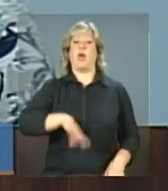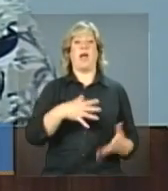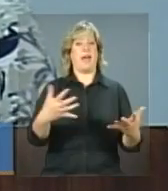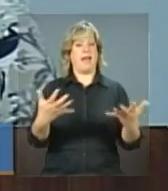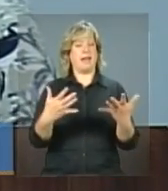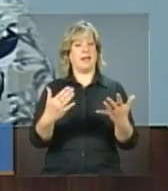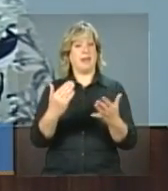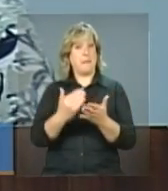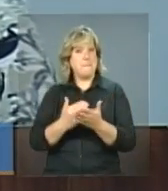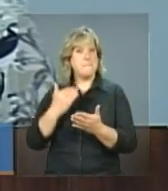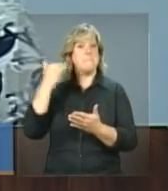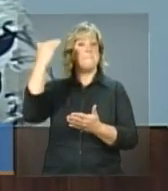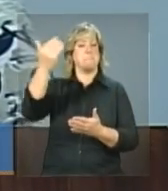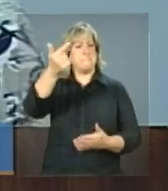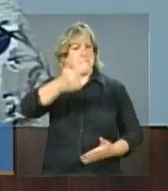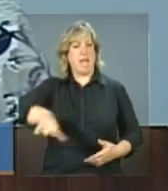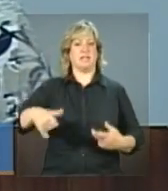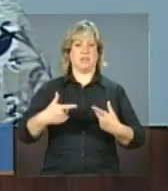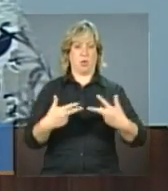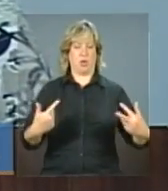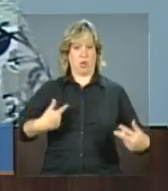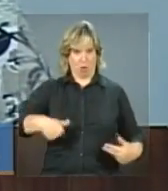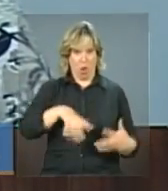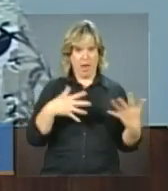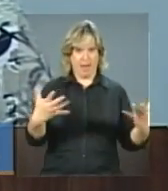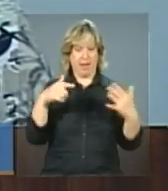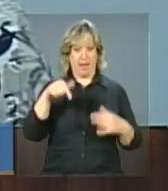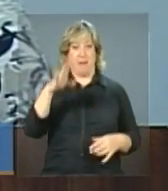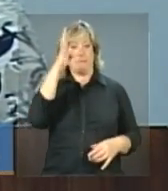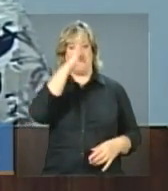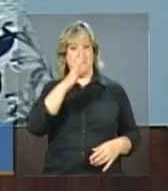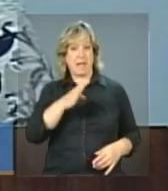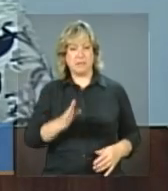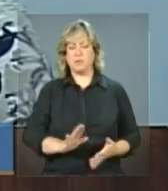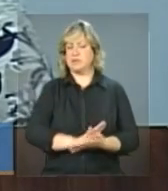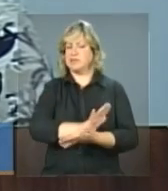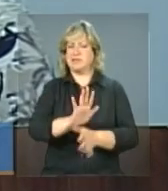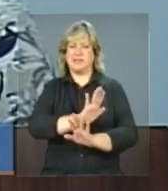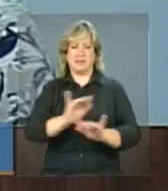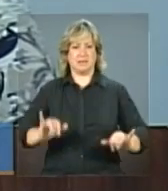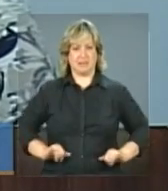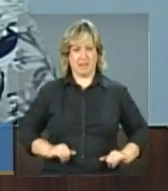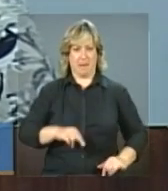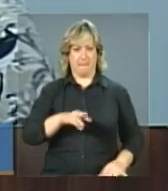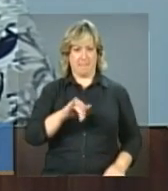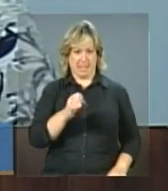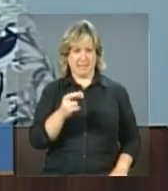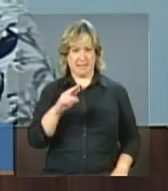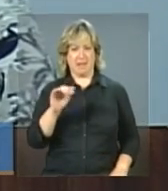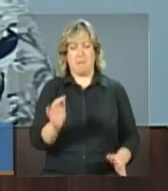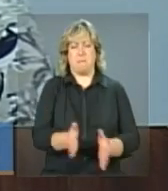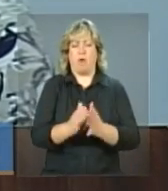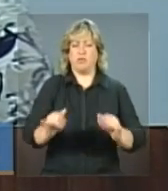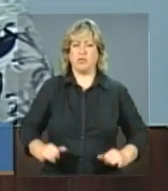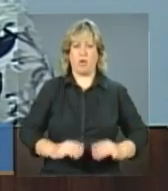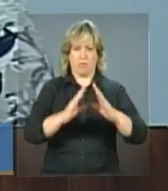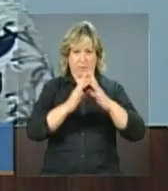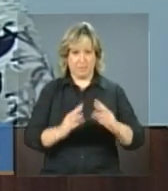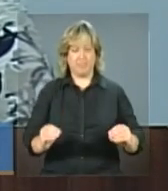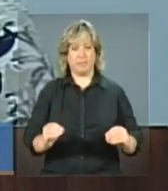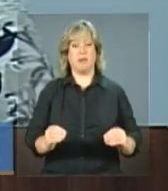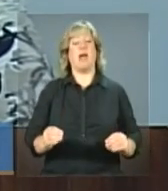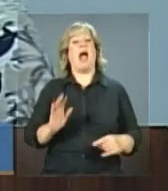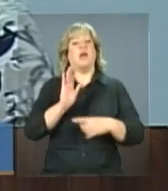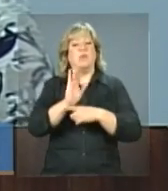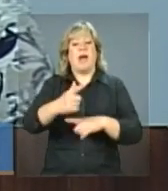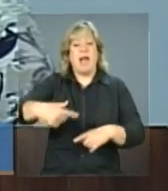além. Nós estamos propondo que o Brasil Sem Miséria garanta que essas famílias que aumentaram sua produção